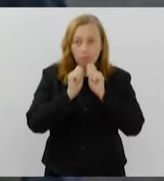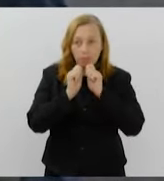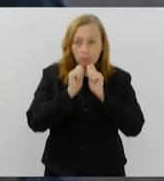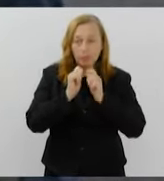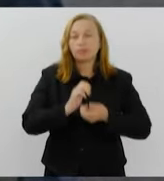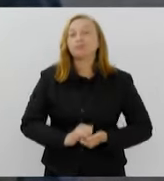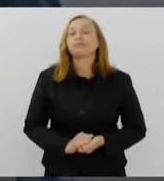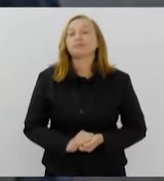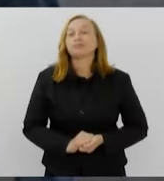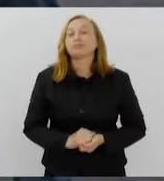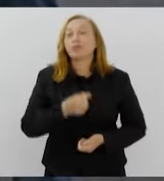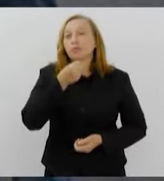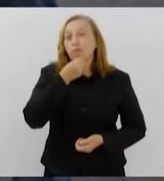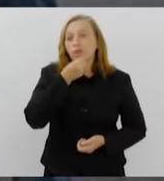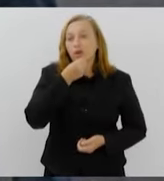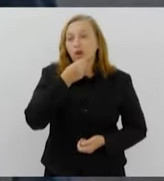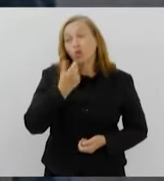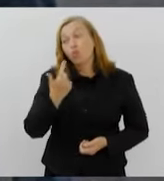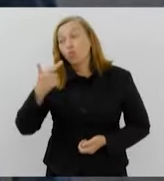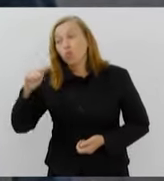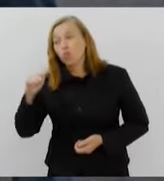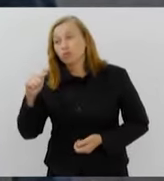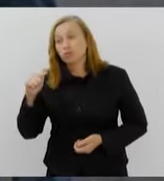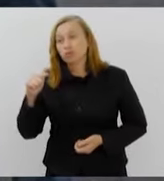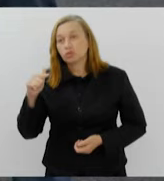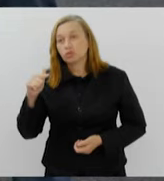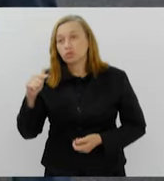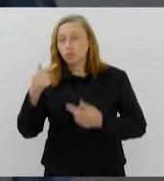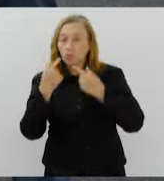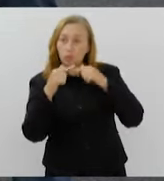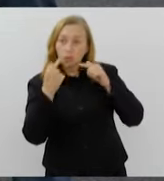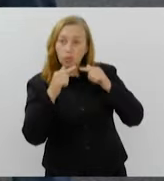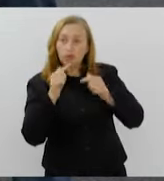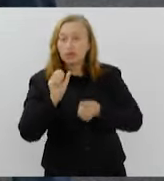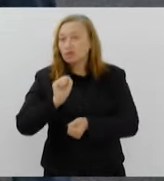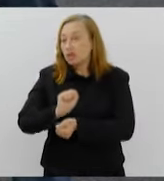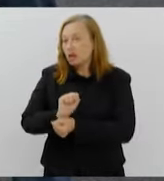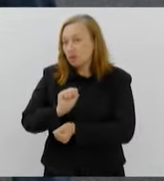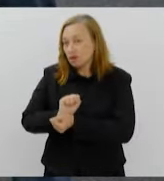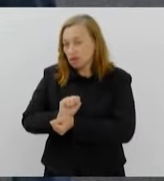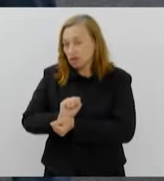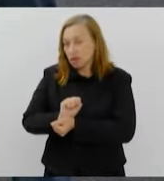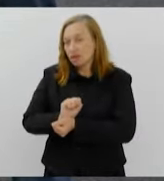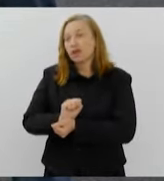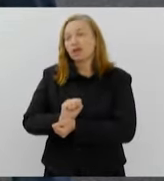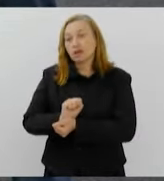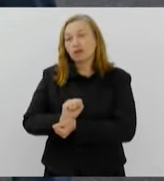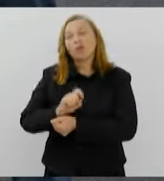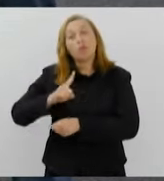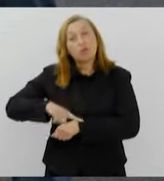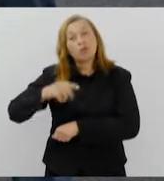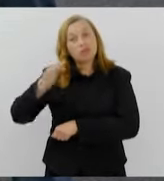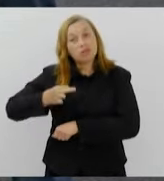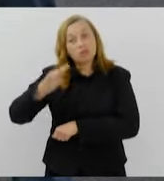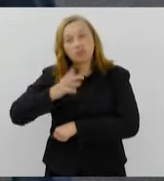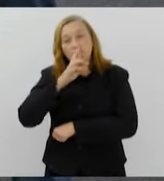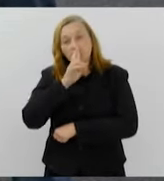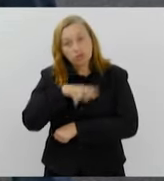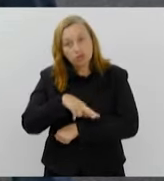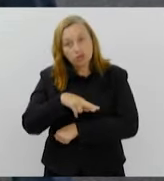microfone o outro ou a outra que tá sendo tem que esperar tem que aguardar o momento de